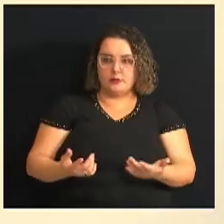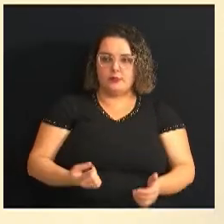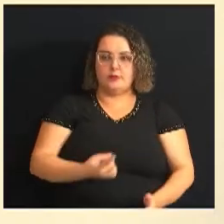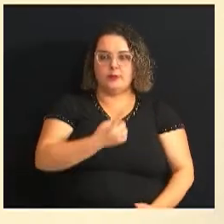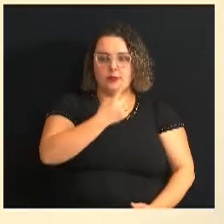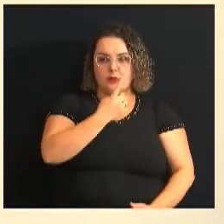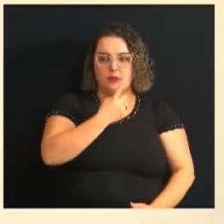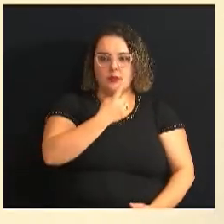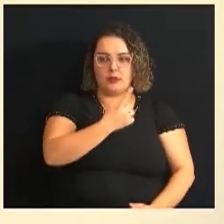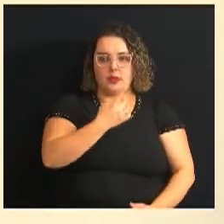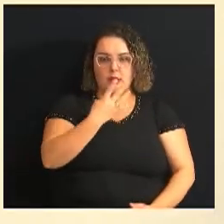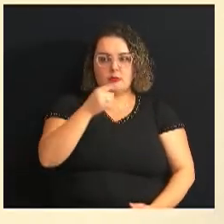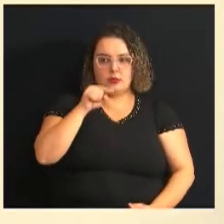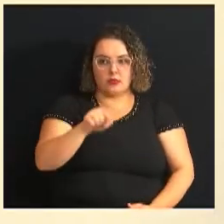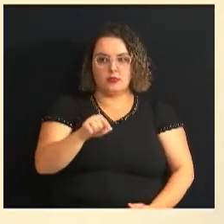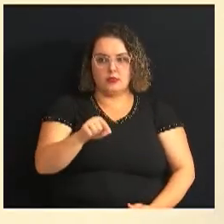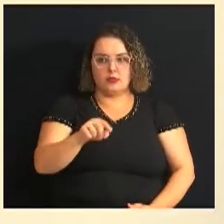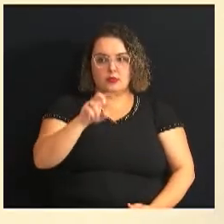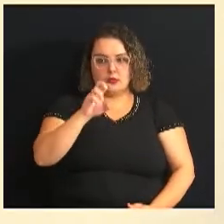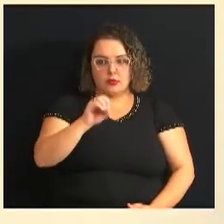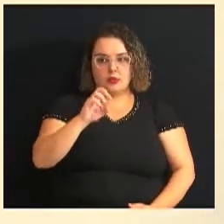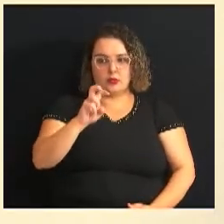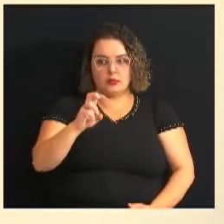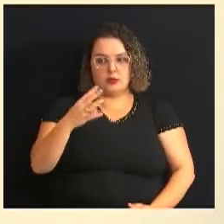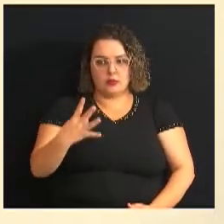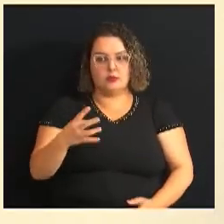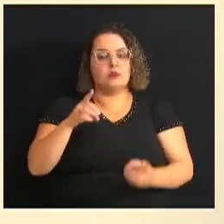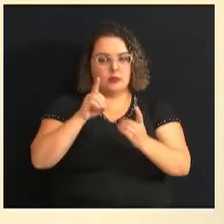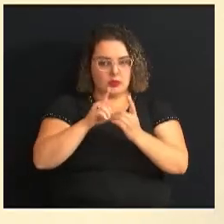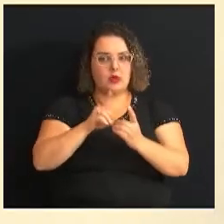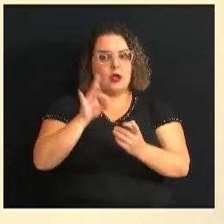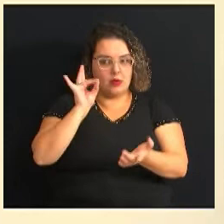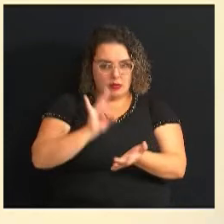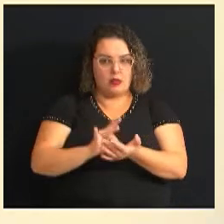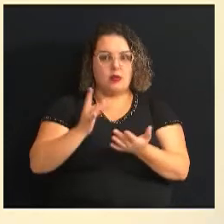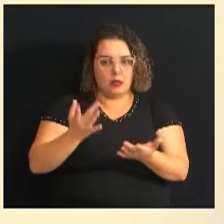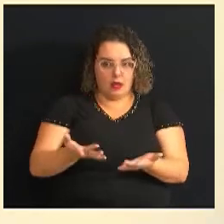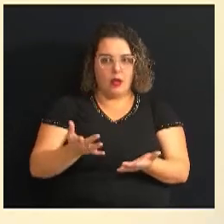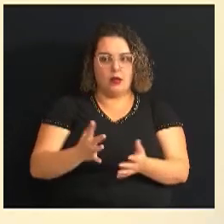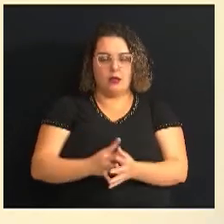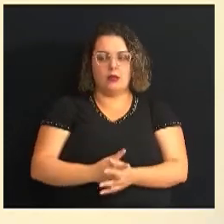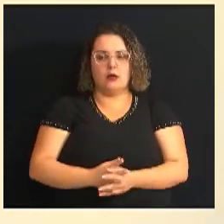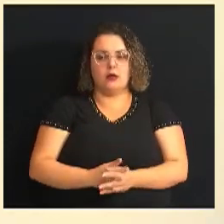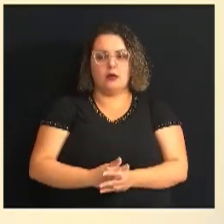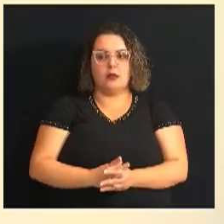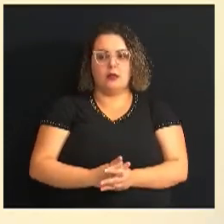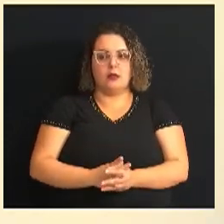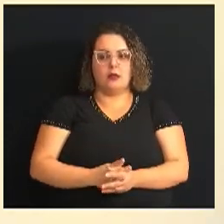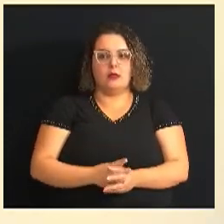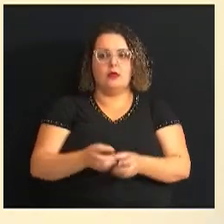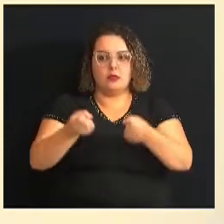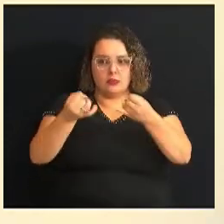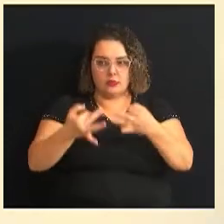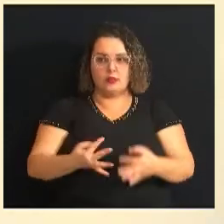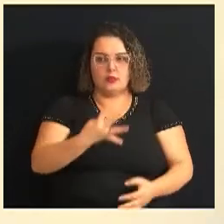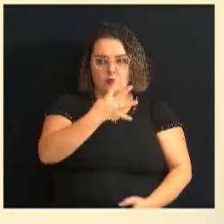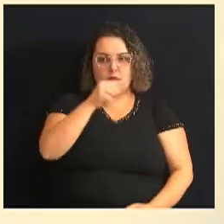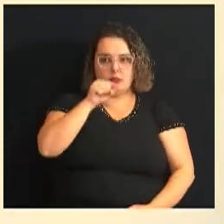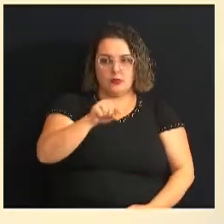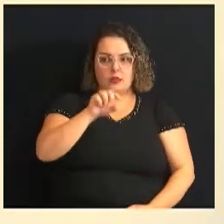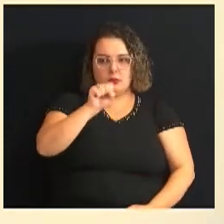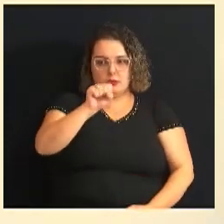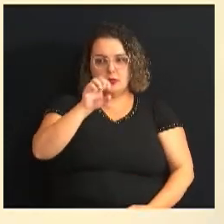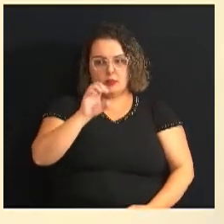14.054 foram atendimentos, então foram reais atendimentos, Orientação, foram 4.800